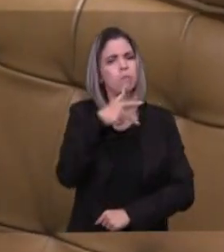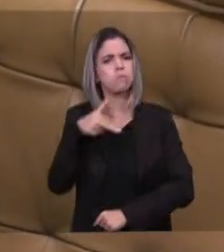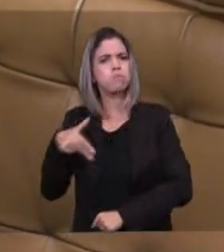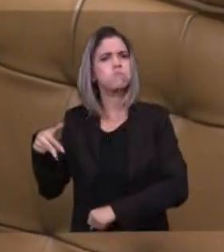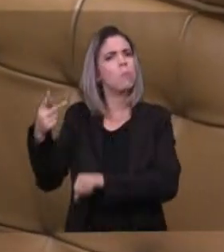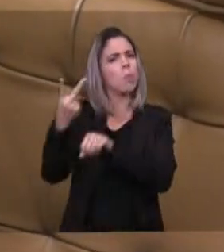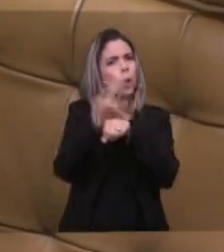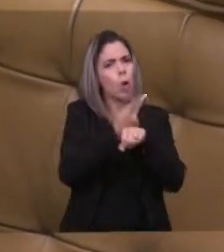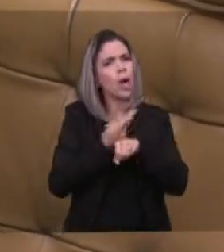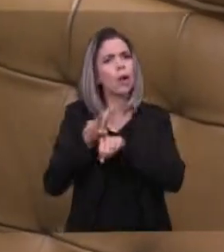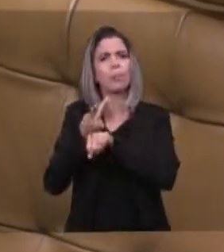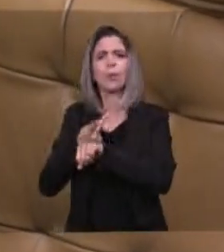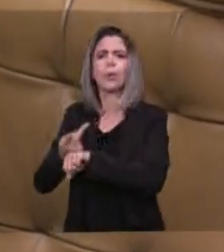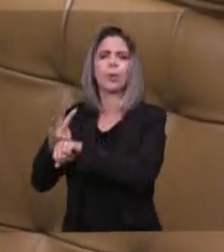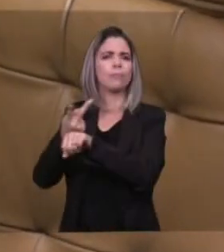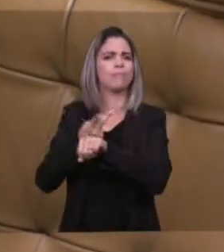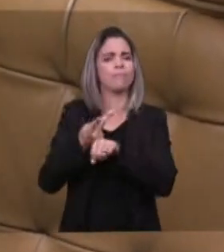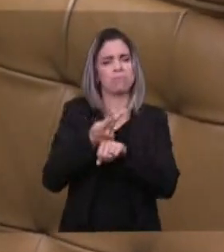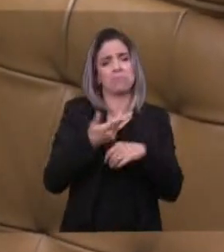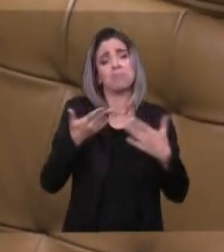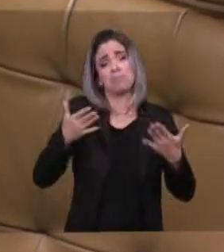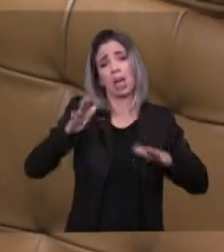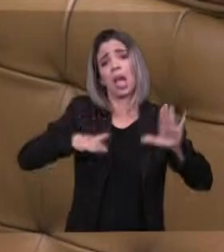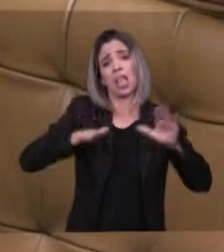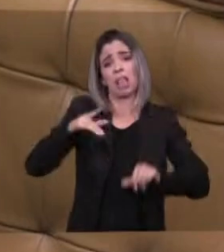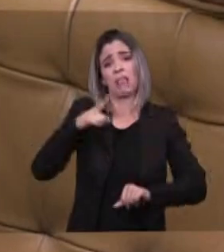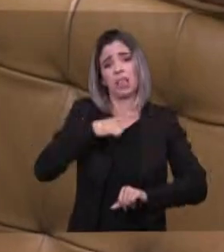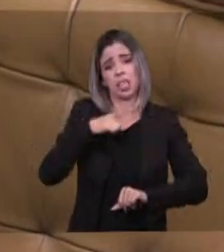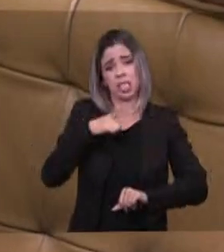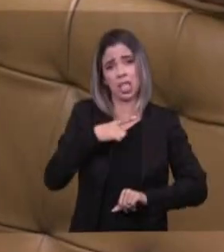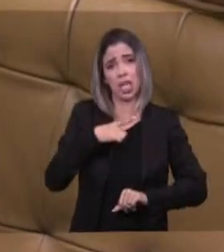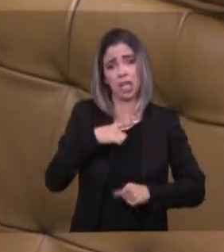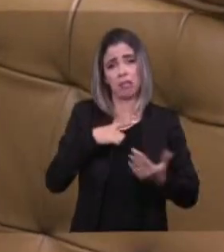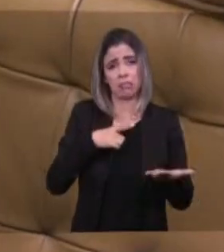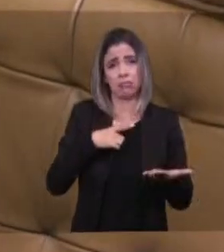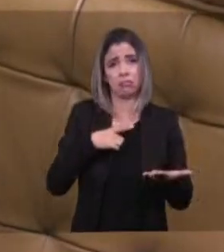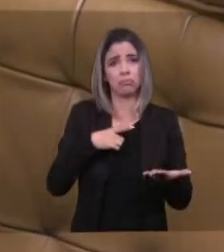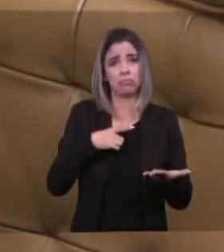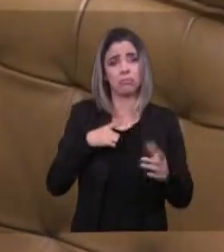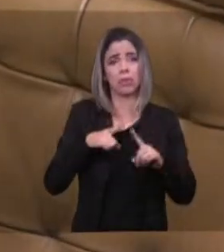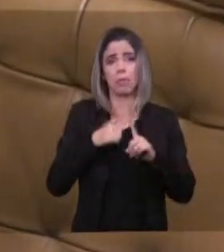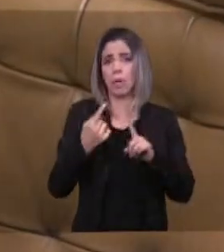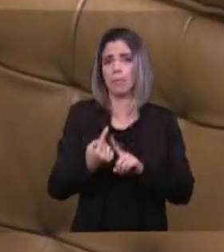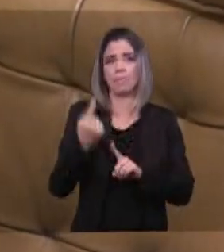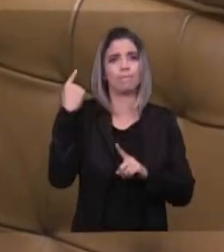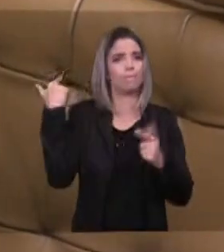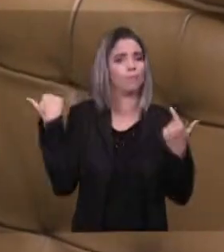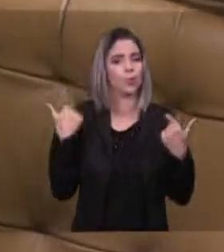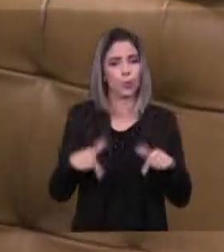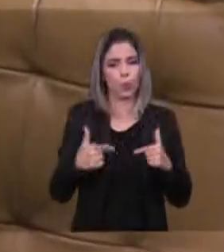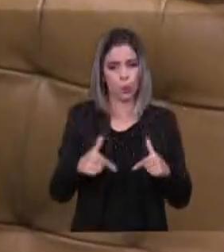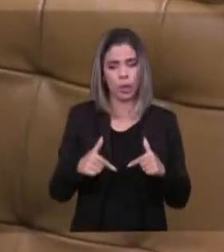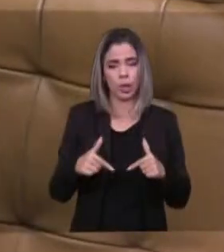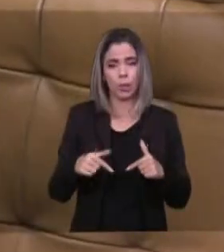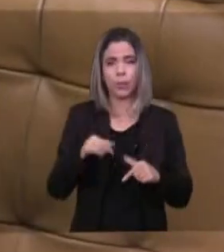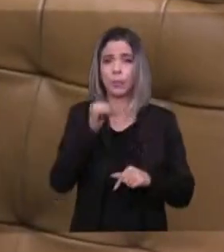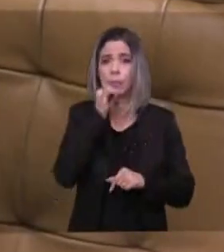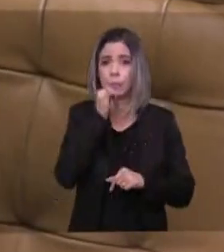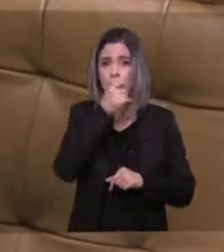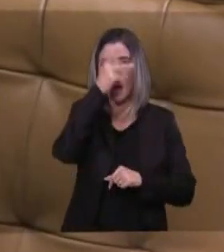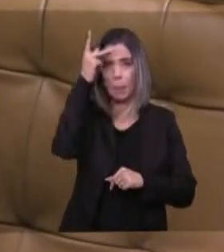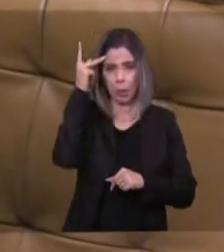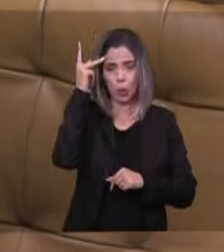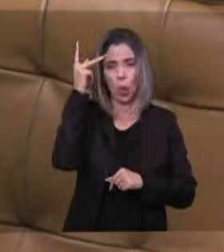a pé. Certamente teve. Hoje até uma pessoa culta me falava que a população indígena